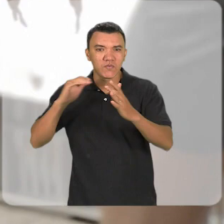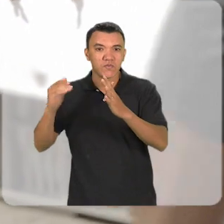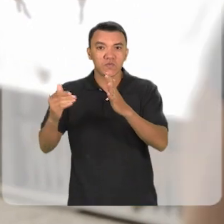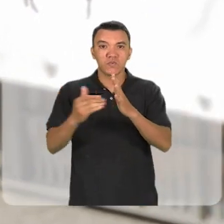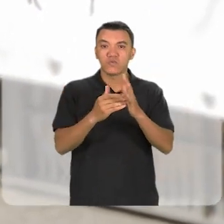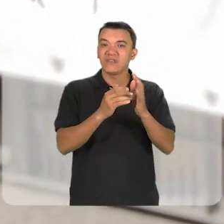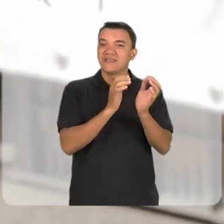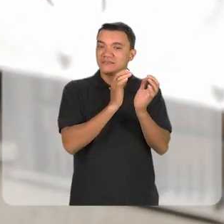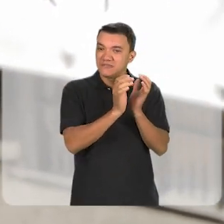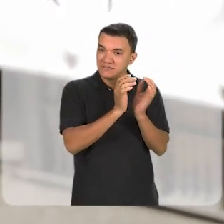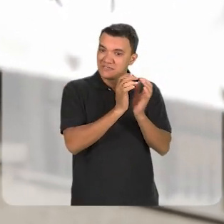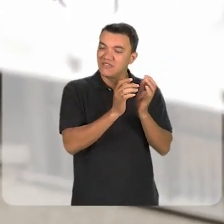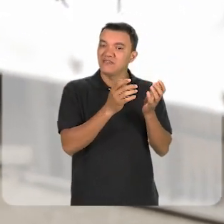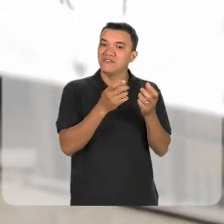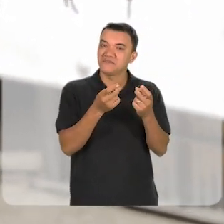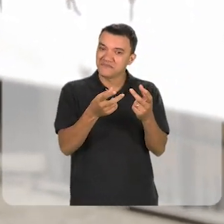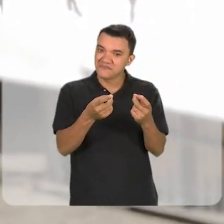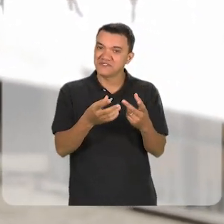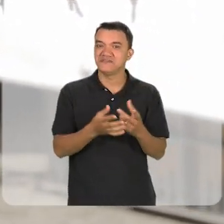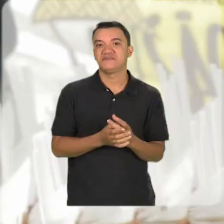no centro, já vendi